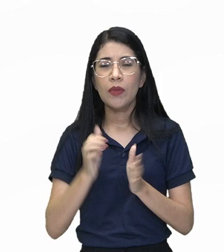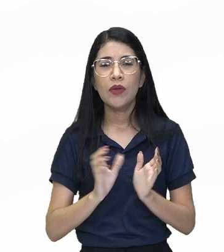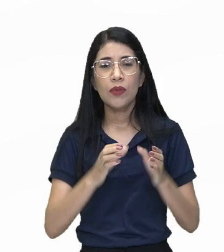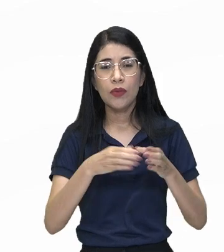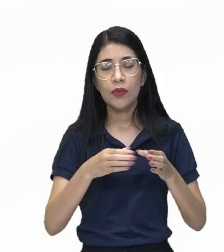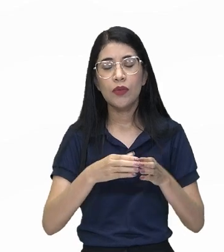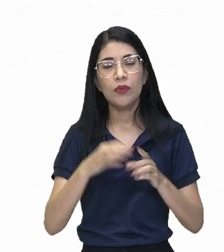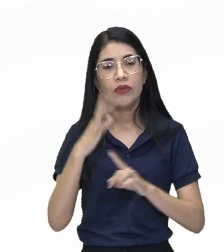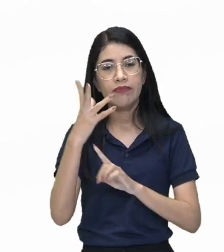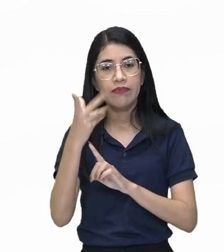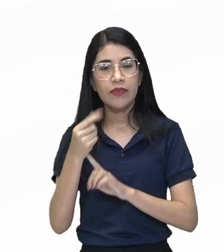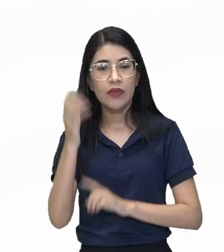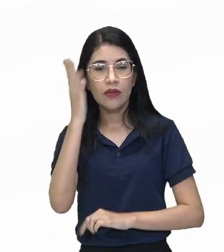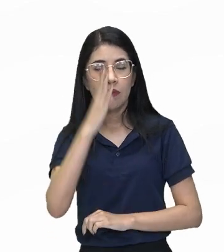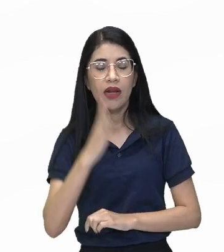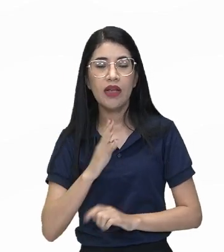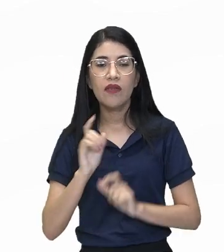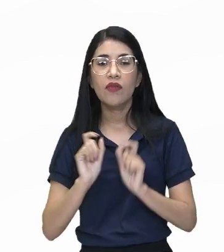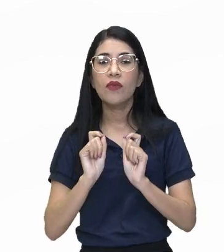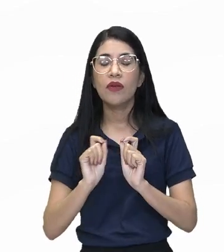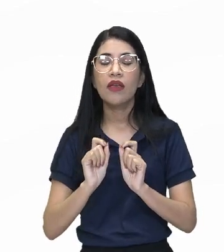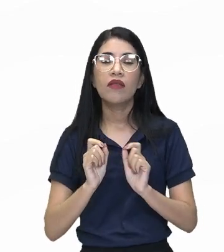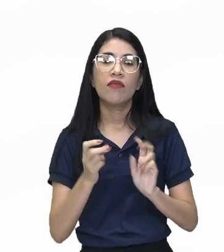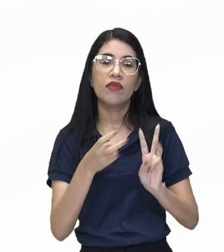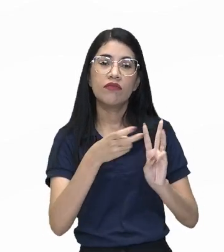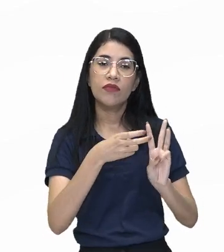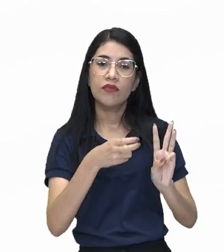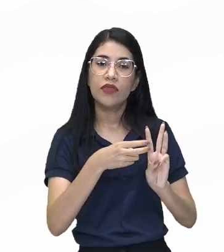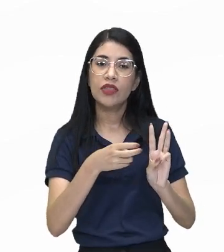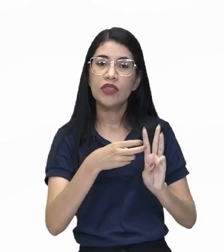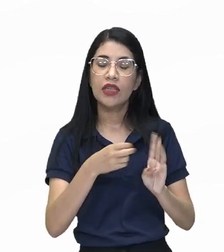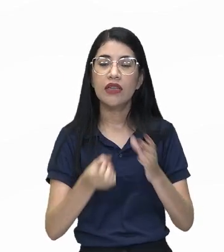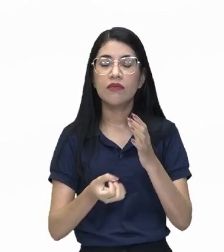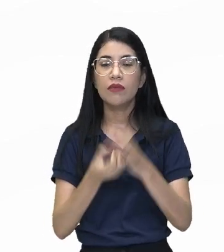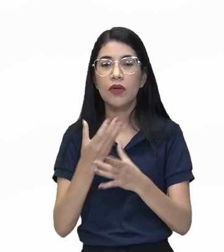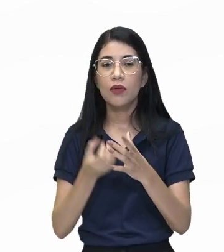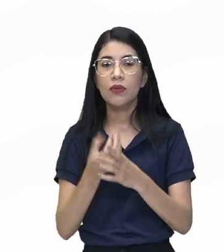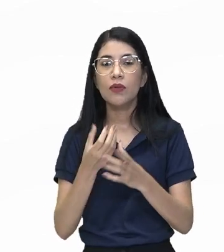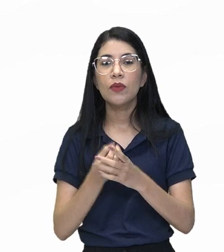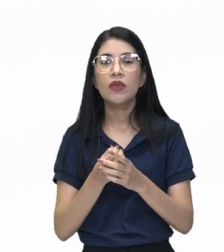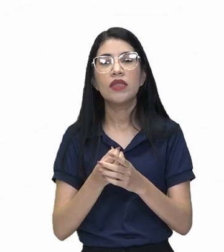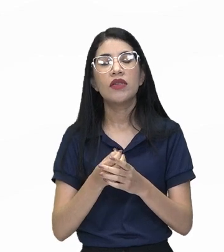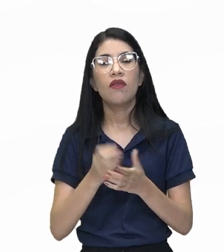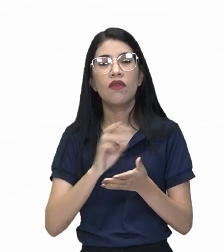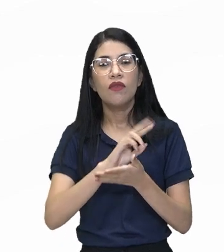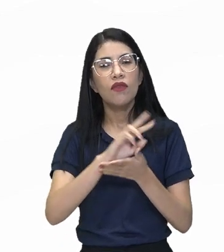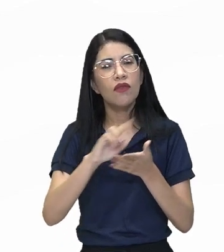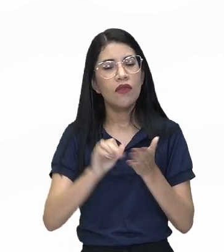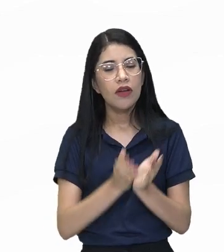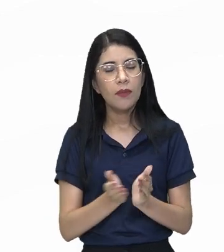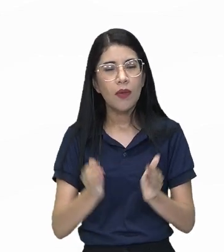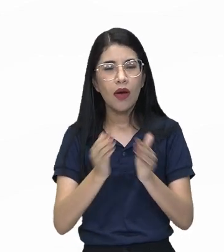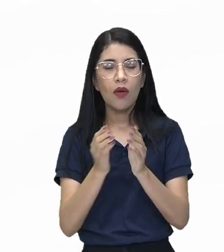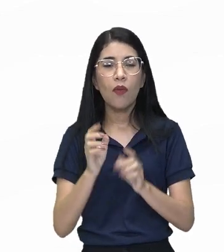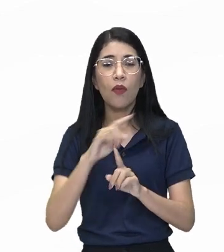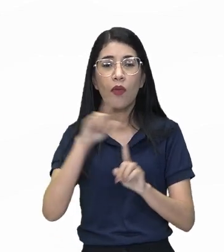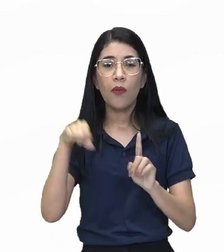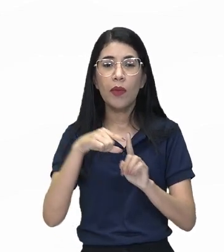Brasil foram os indígenas, que produziam as peças para fins